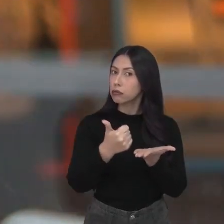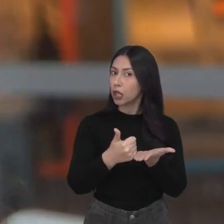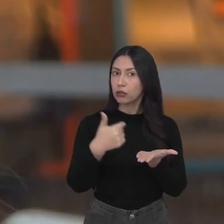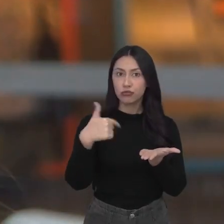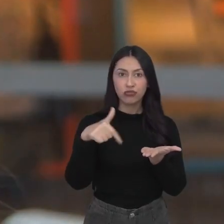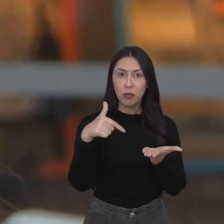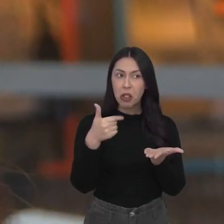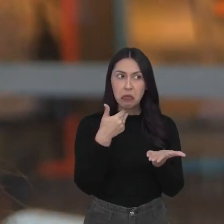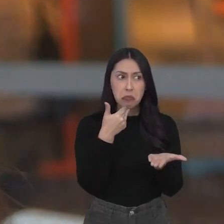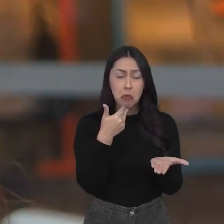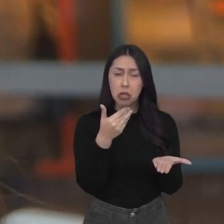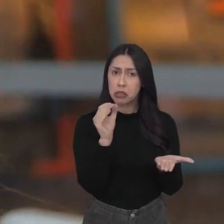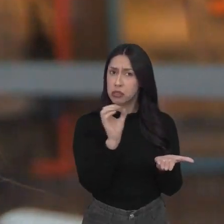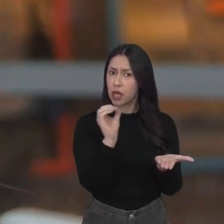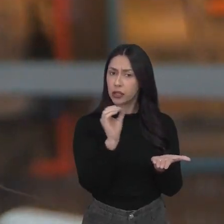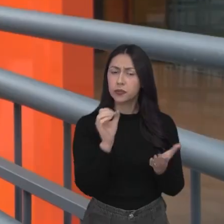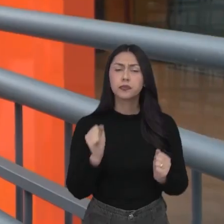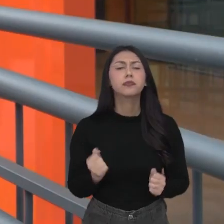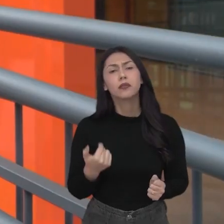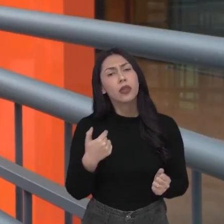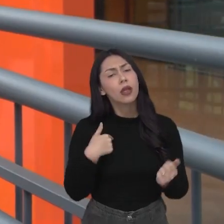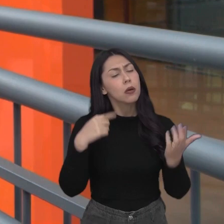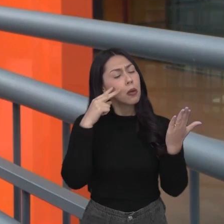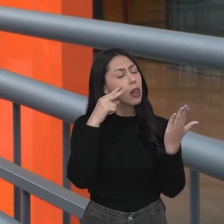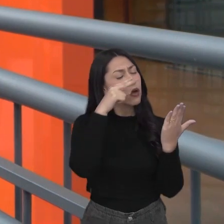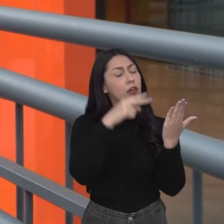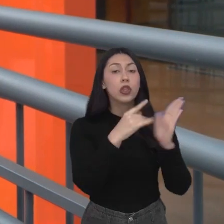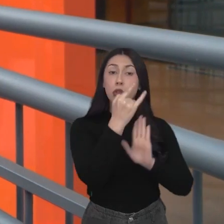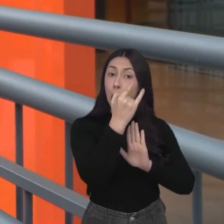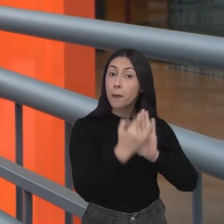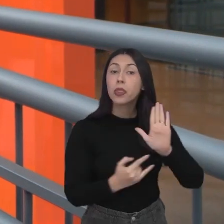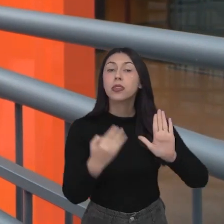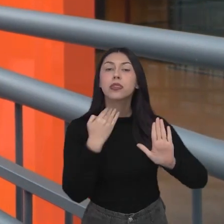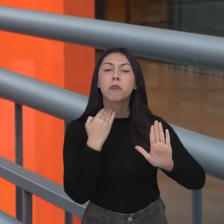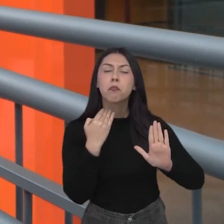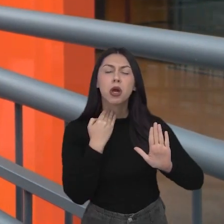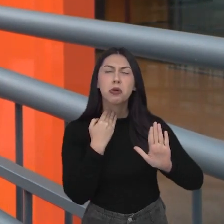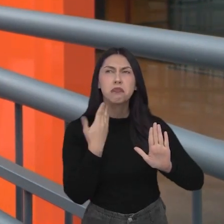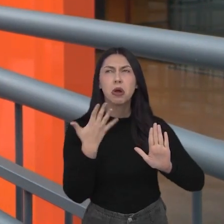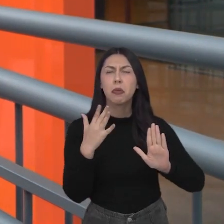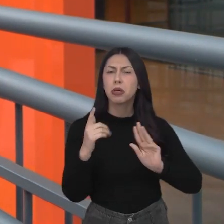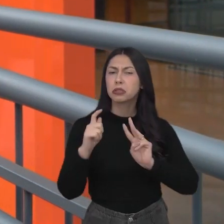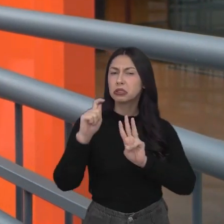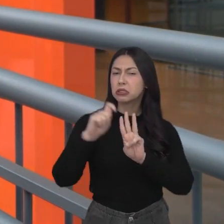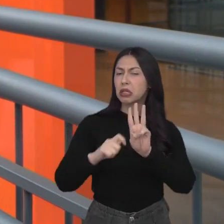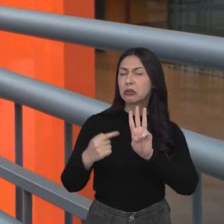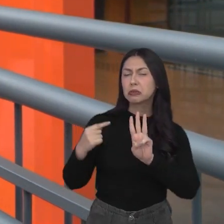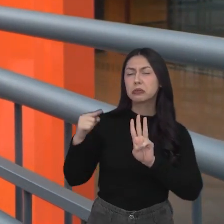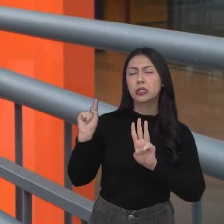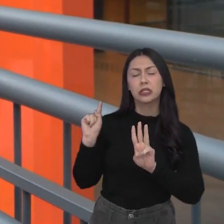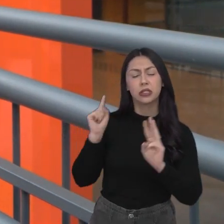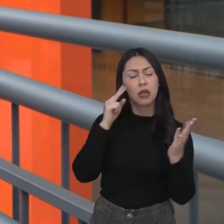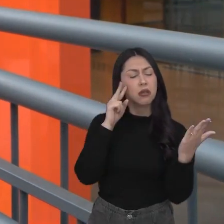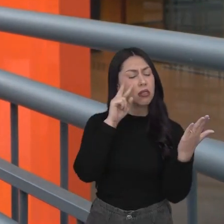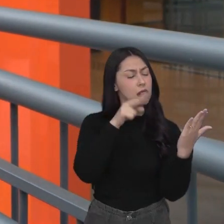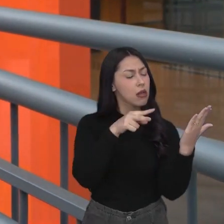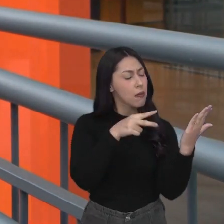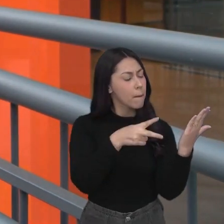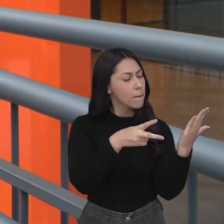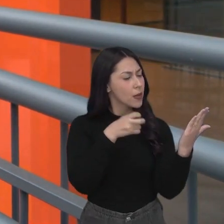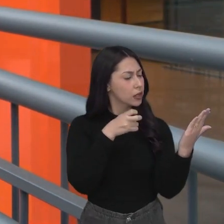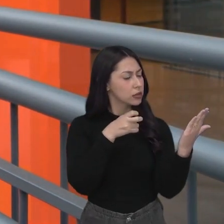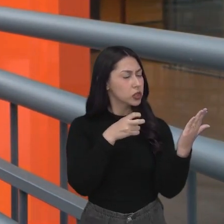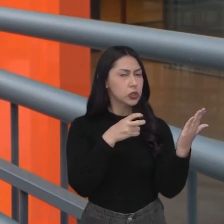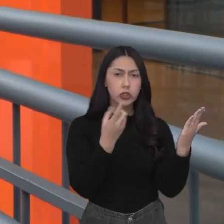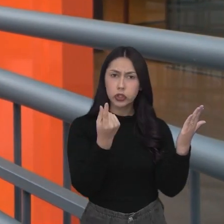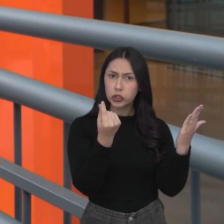de serviços não solicitado. Eu fui verificar meu extrato bancário há uns 3 meses atrás e eu verifiquei que